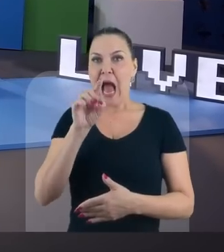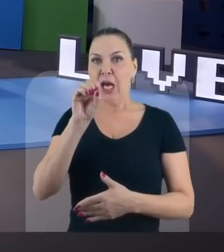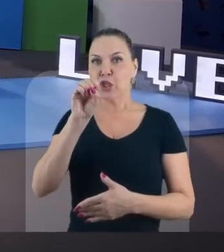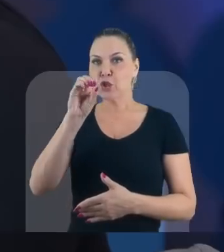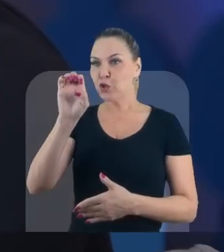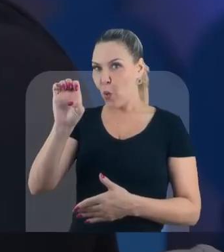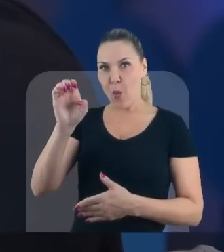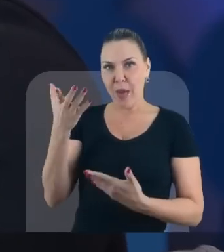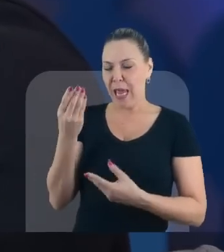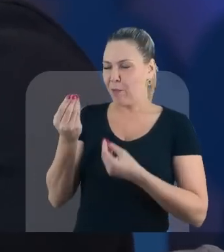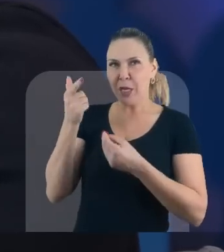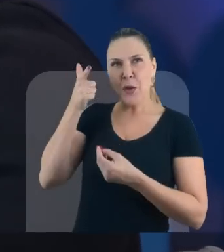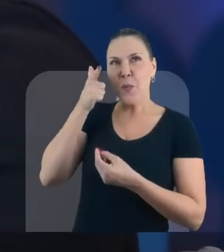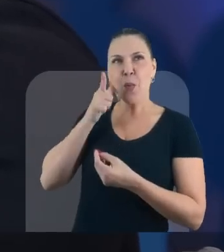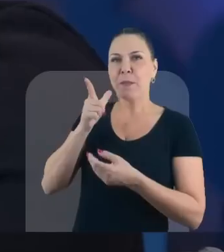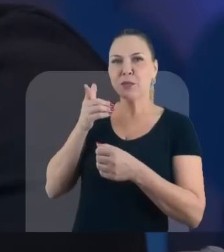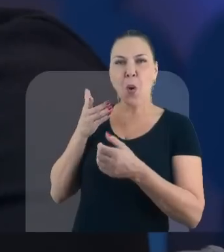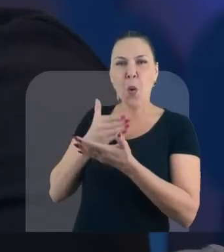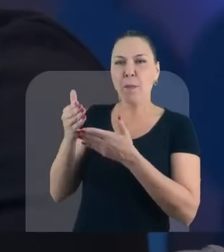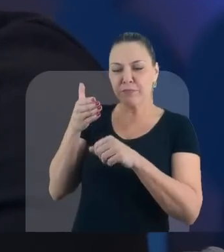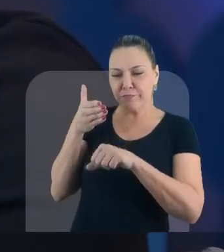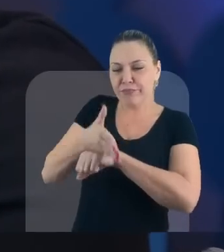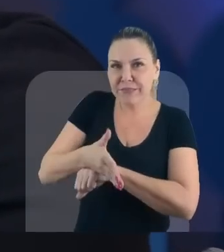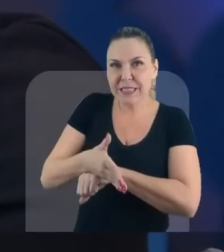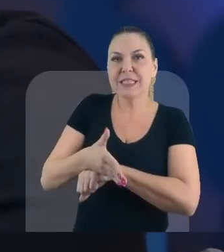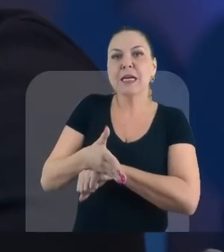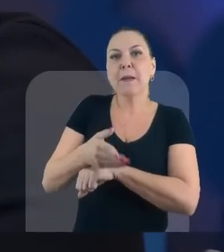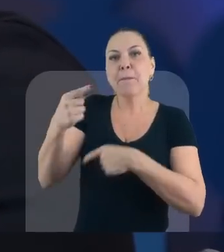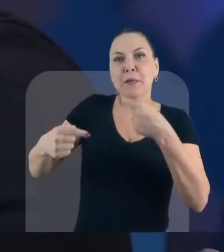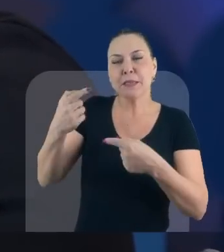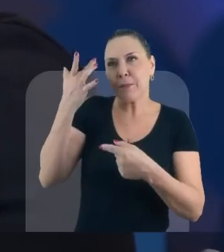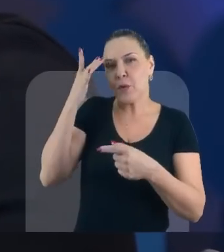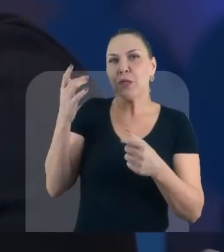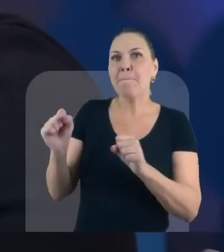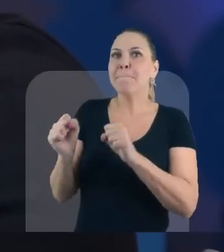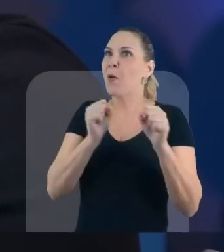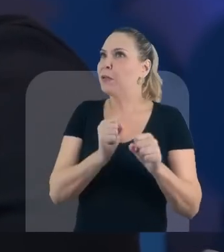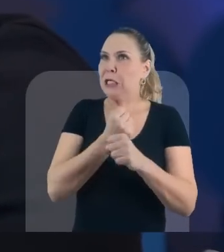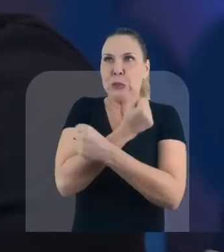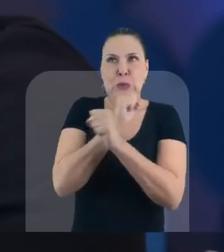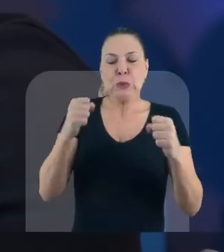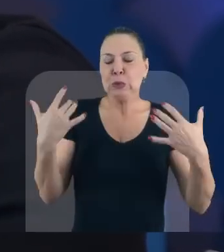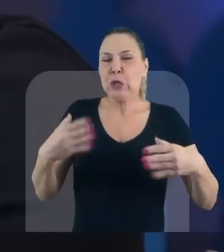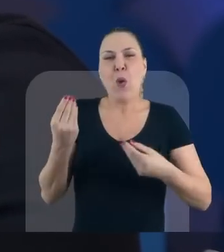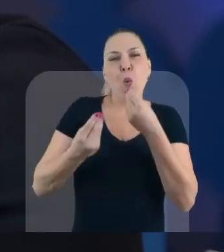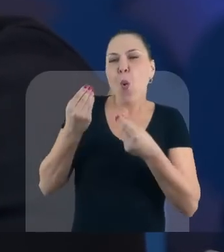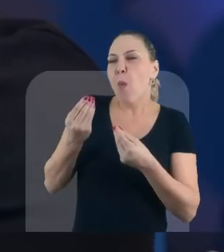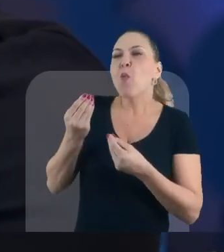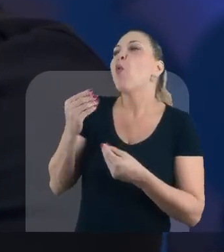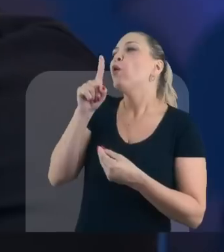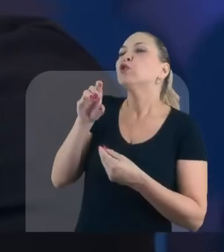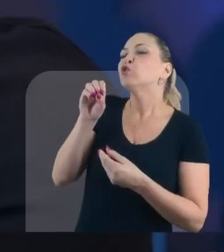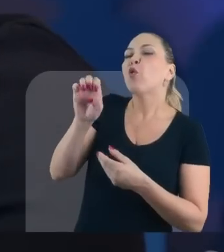da entrada política, né, mas hoje tem um poder de influência gigantesco. Se você pudesse falar um pouco para a gente, Zoe, como você chegou nessa parte